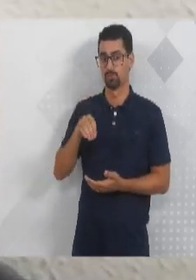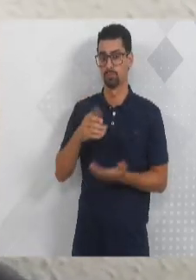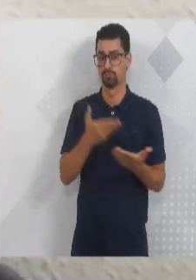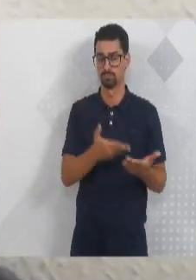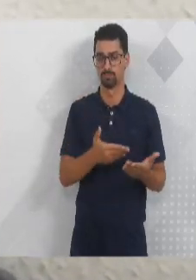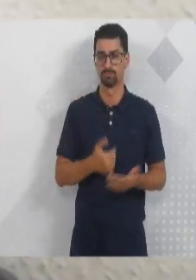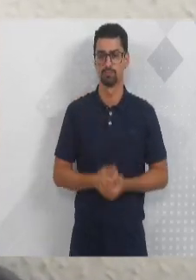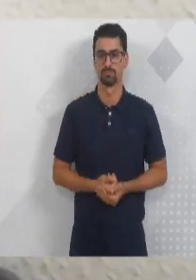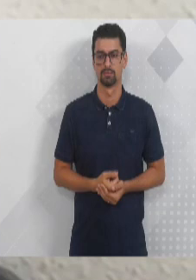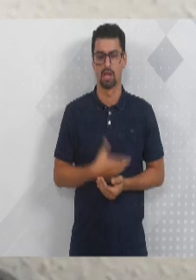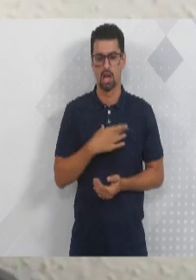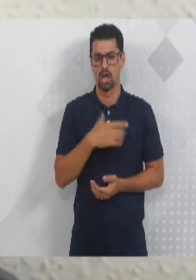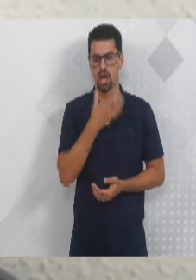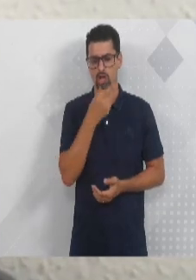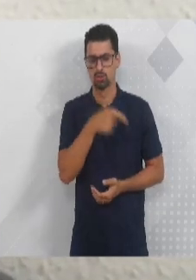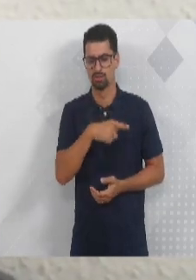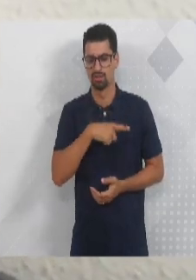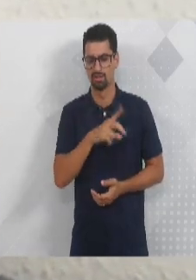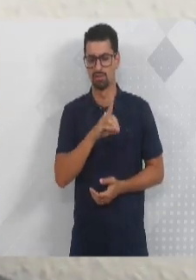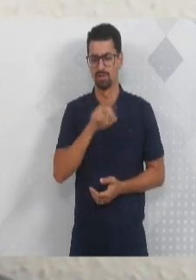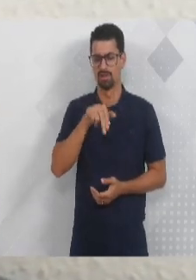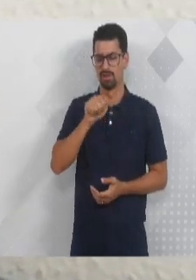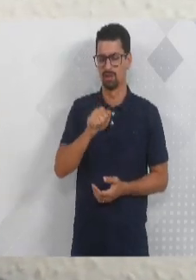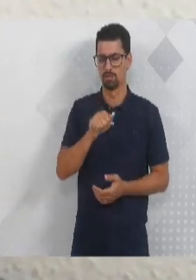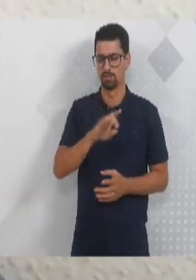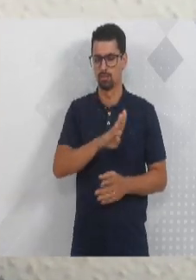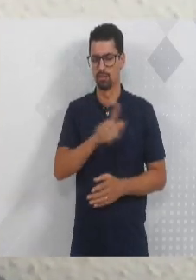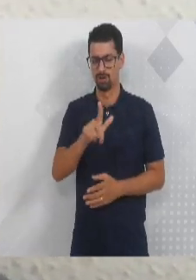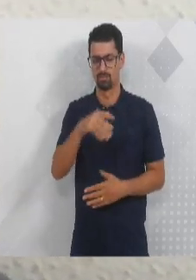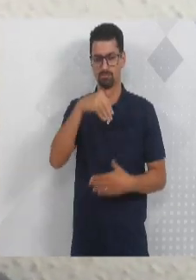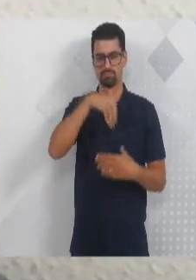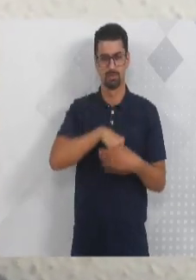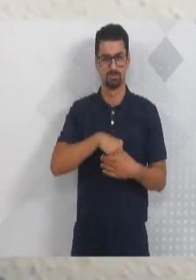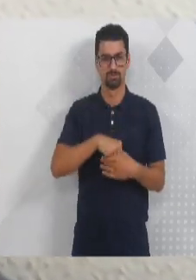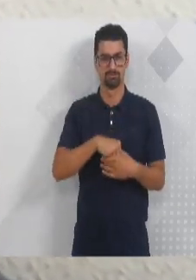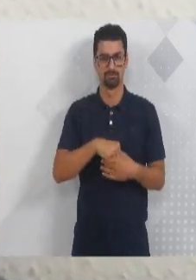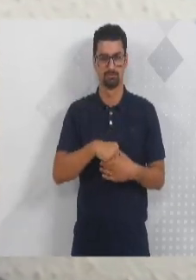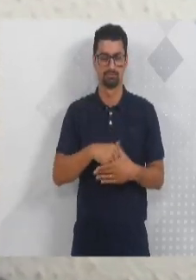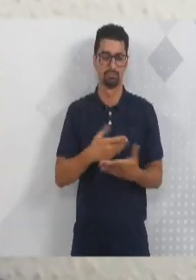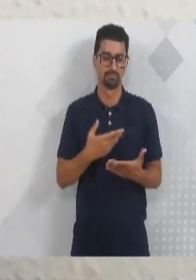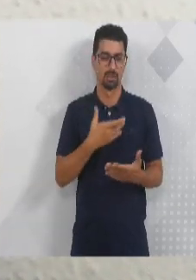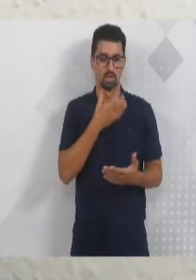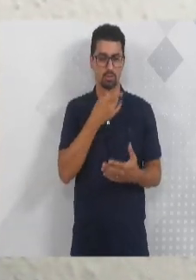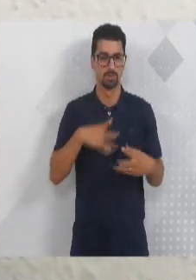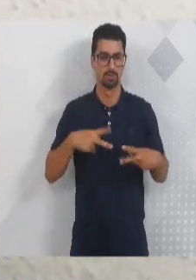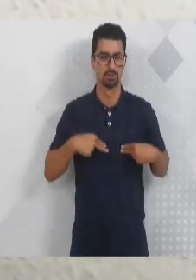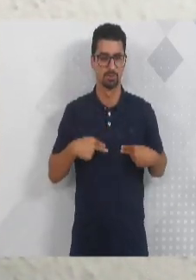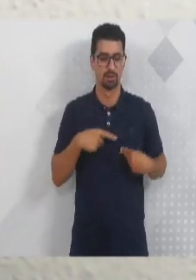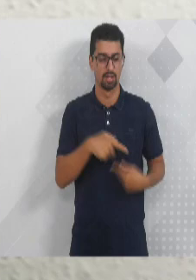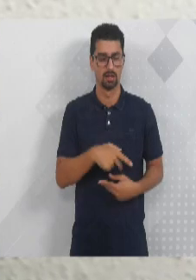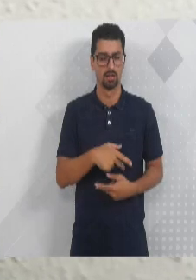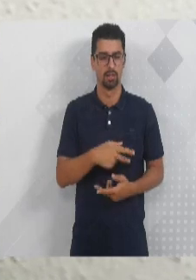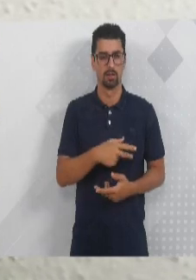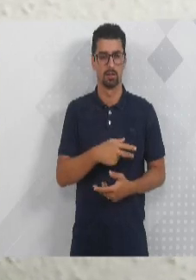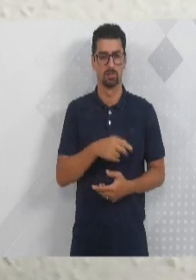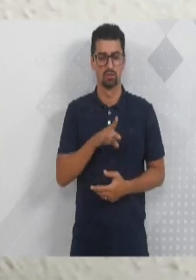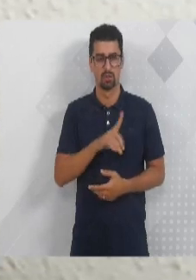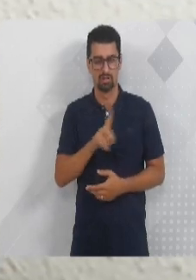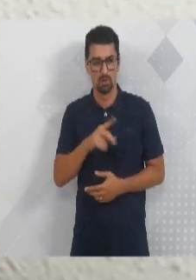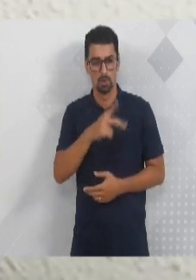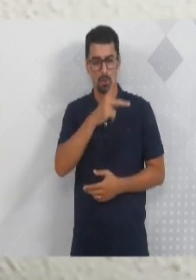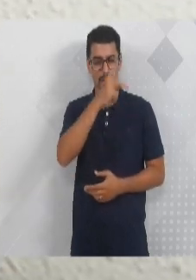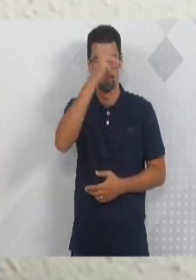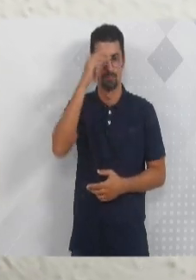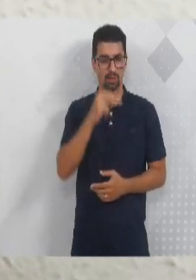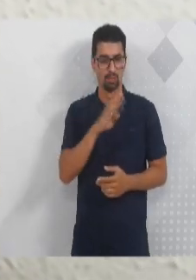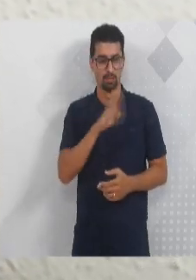Rufino tem o DNA de Blumenau então se cidadão blumenauense é mais do que merecido o Fix sola foi prefeito de Blumenau porque o